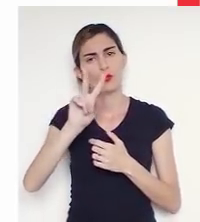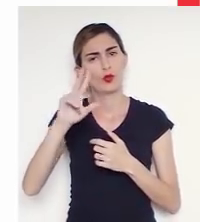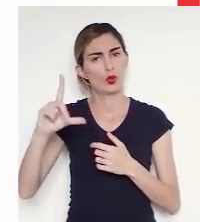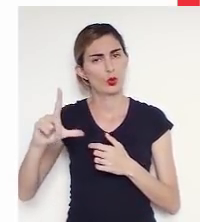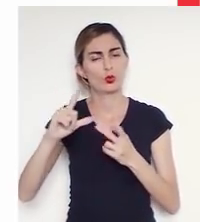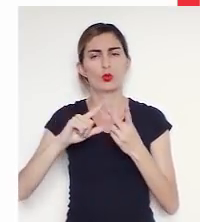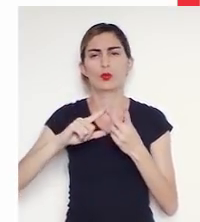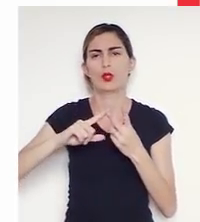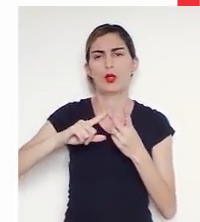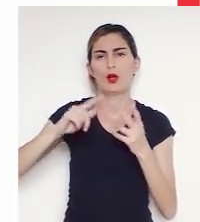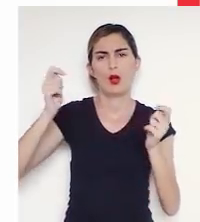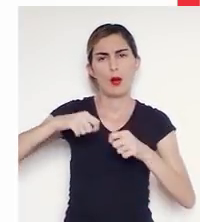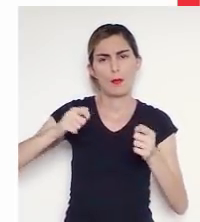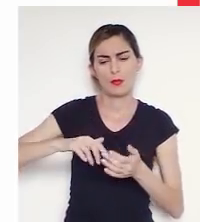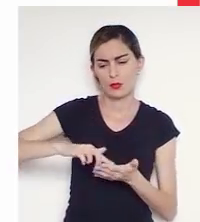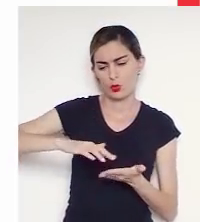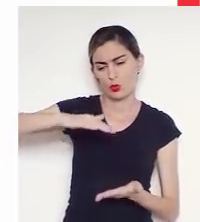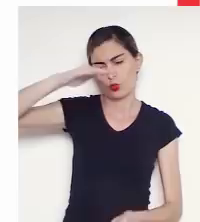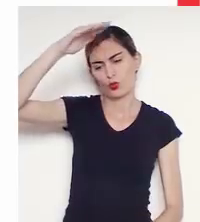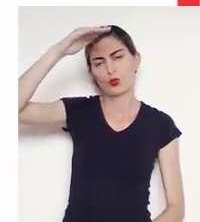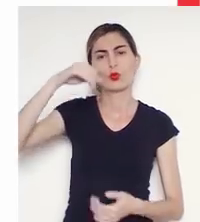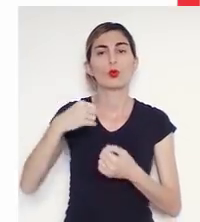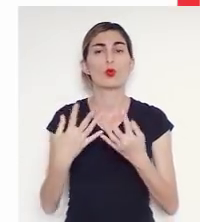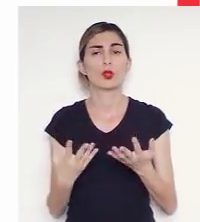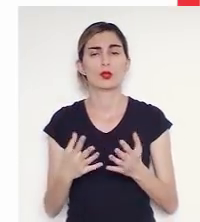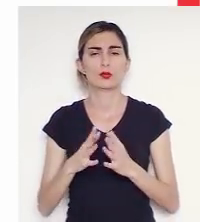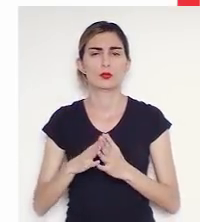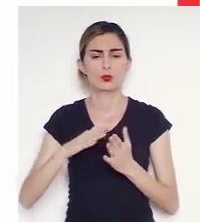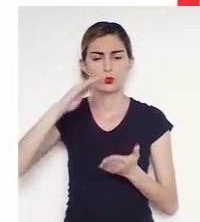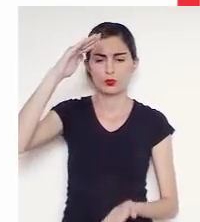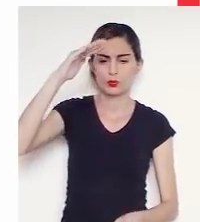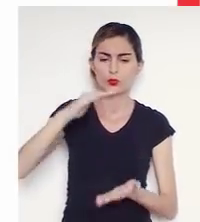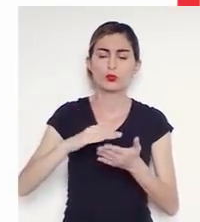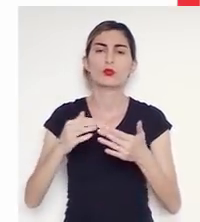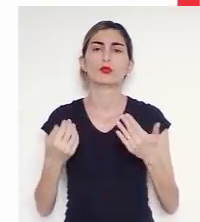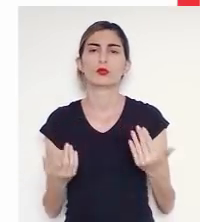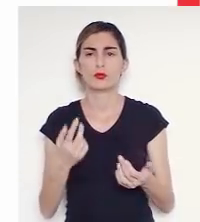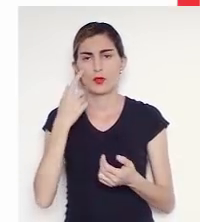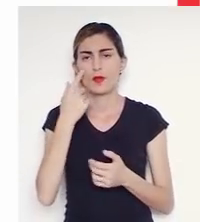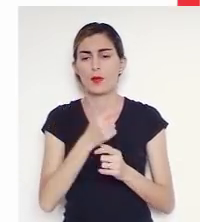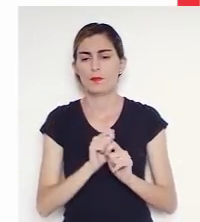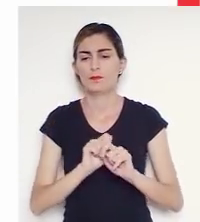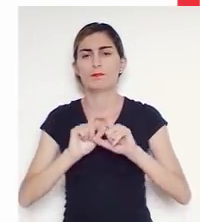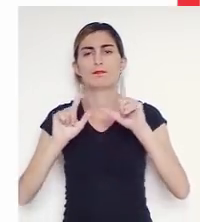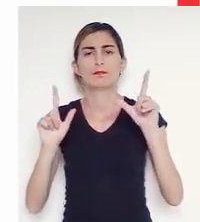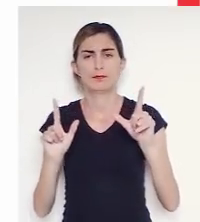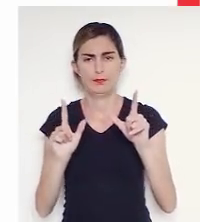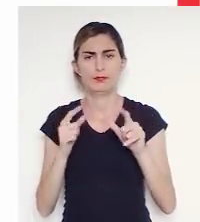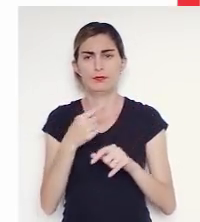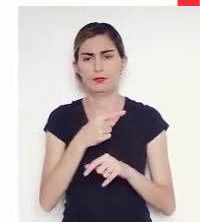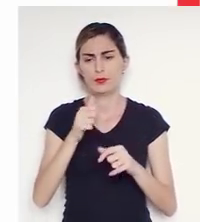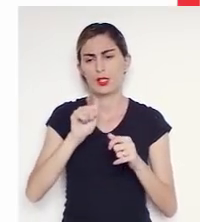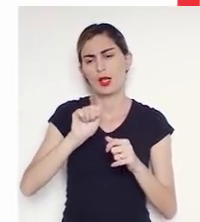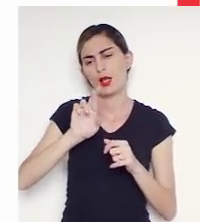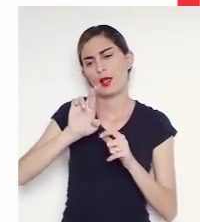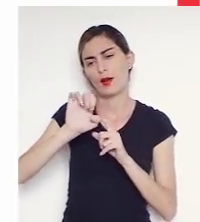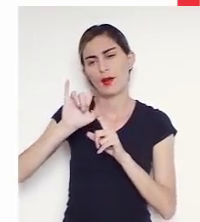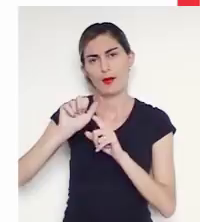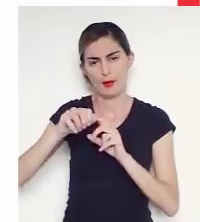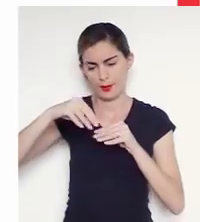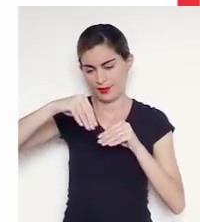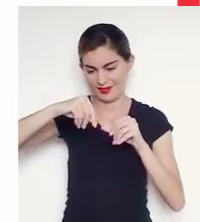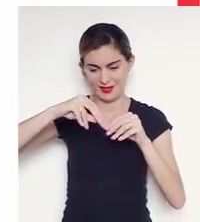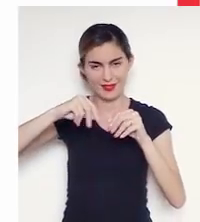e capacidades, ok? Indo um pouco mais adiante, veja que apareceu ali a